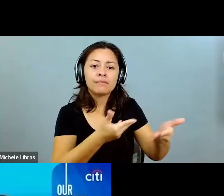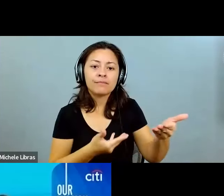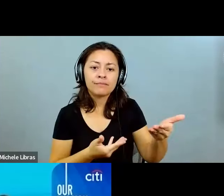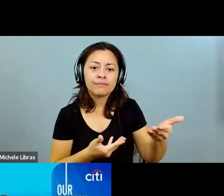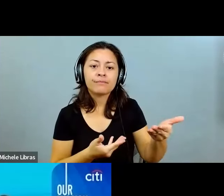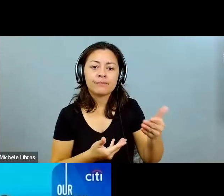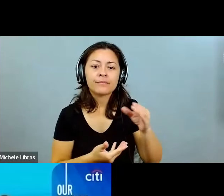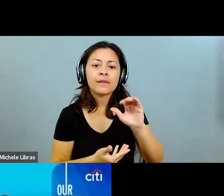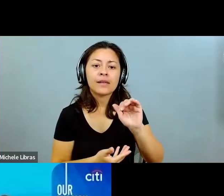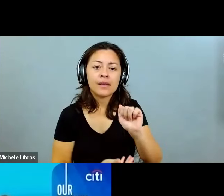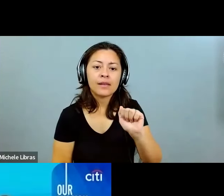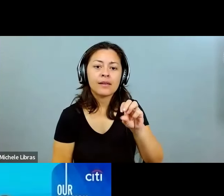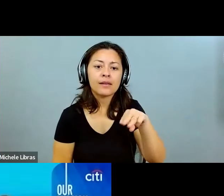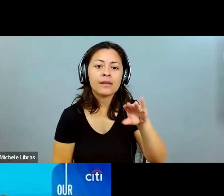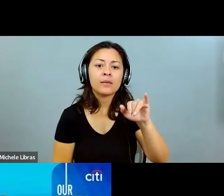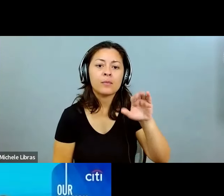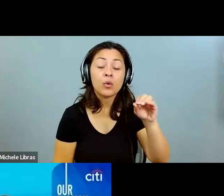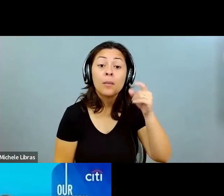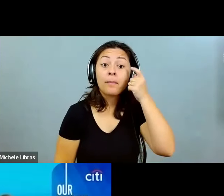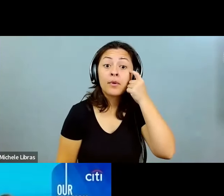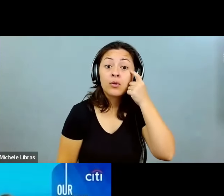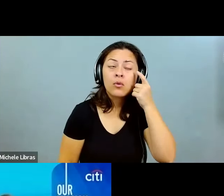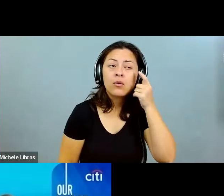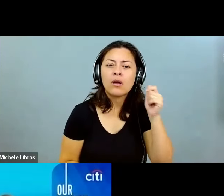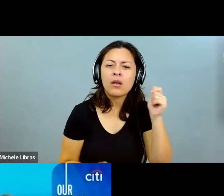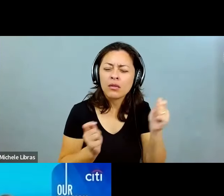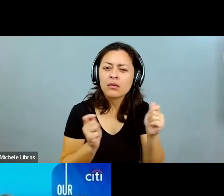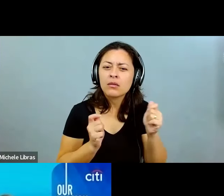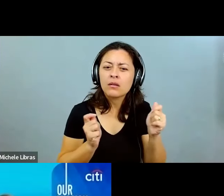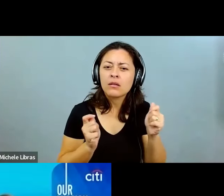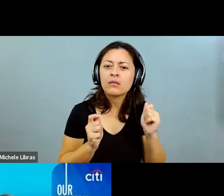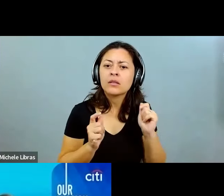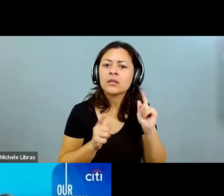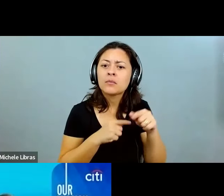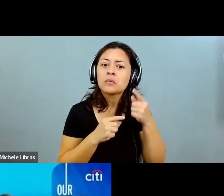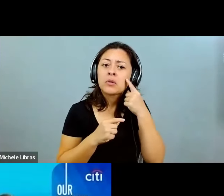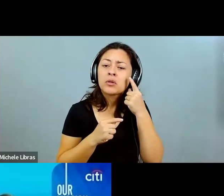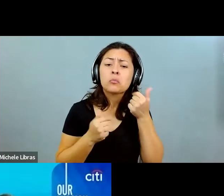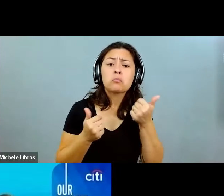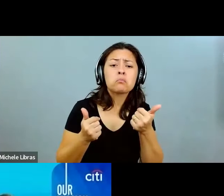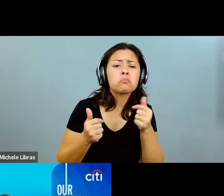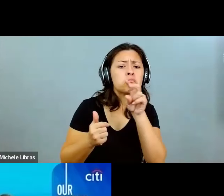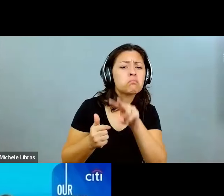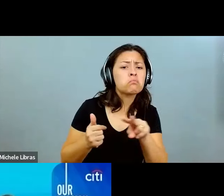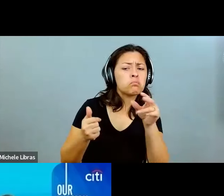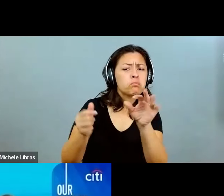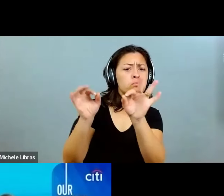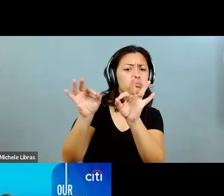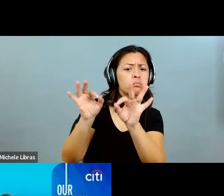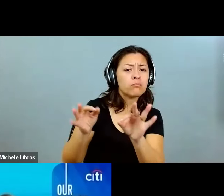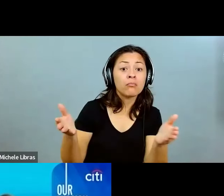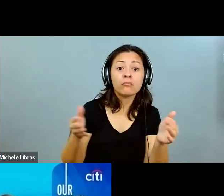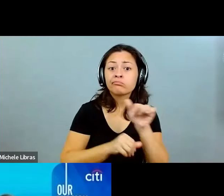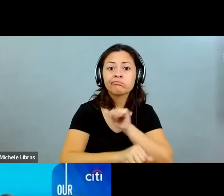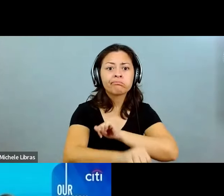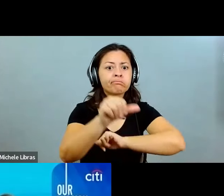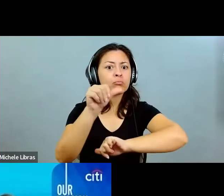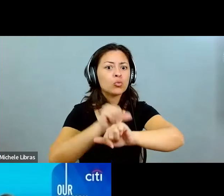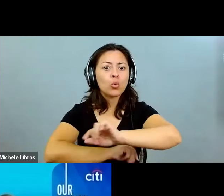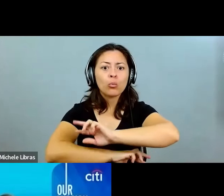eh se apreciando e uma perspectiva talvez de apreciar mais e agora mudou o